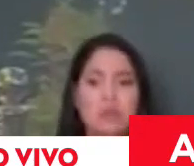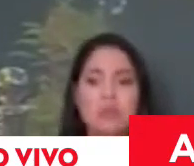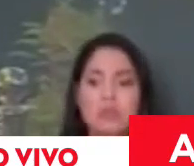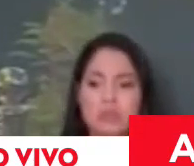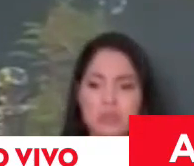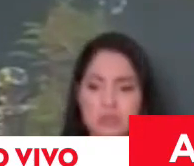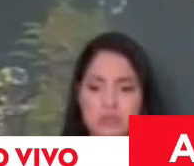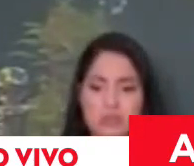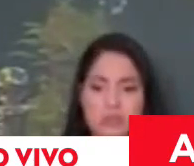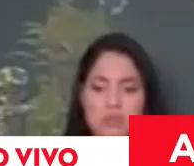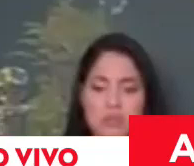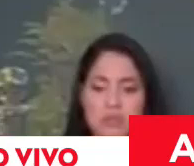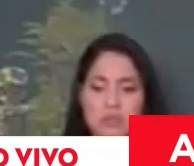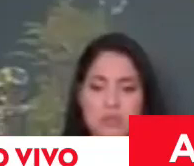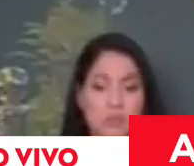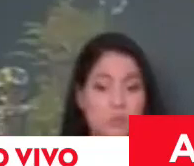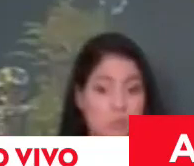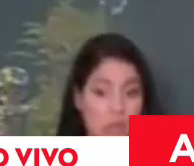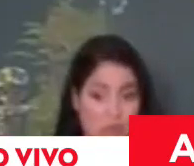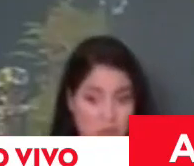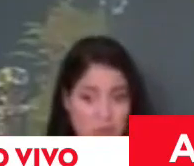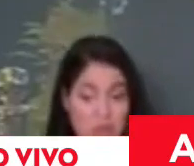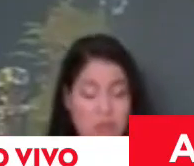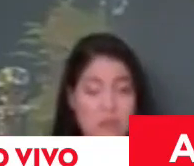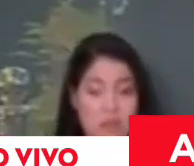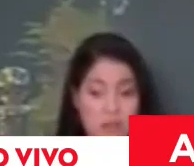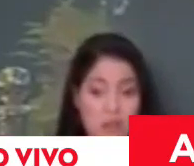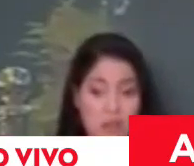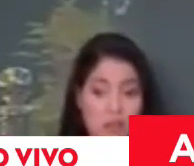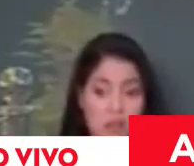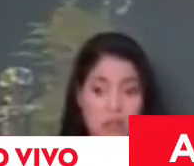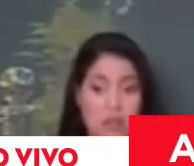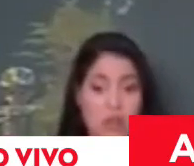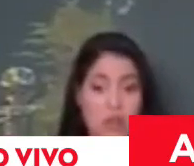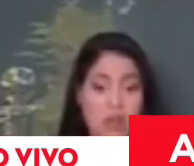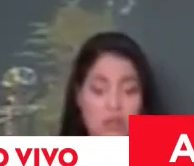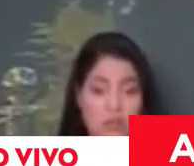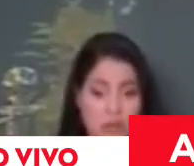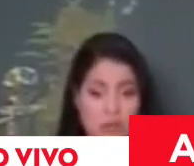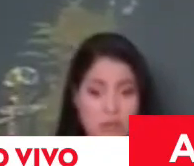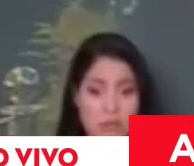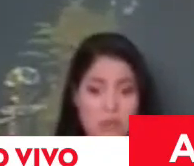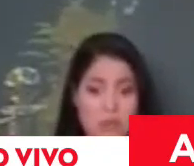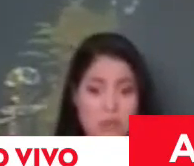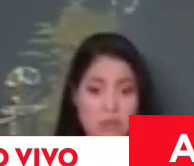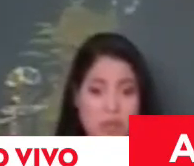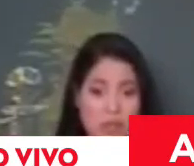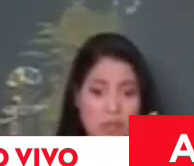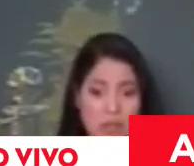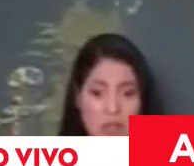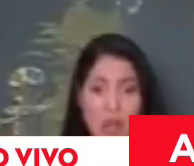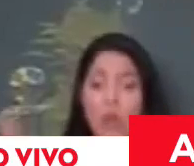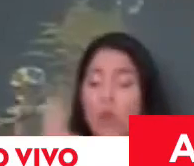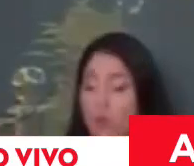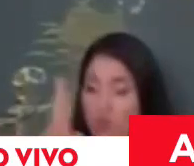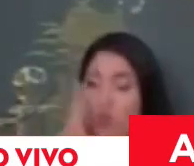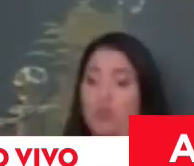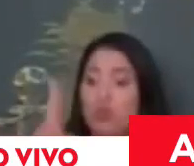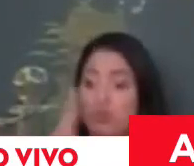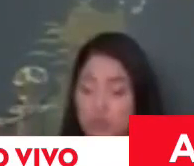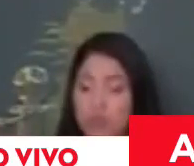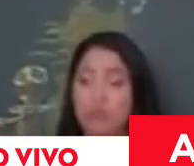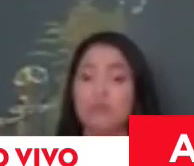extremistas. Essa nova realidade exige a imediata regulamentação e a